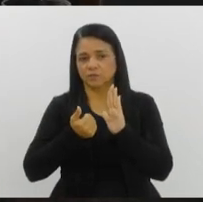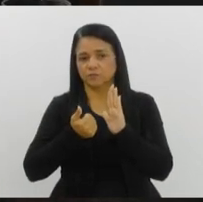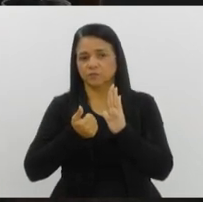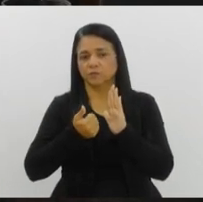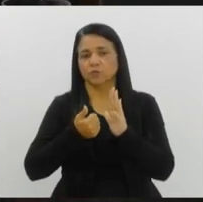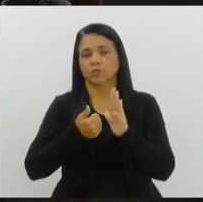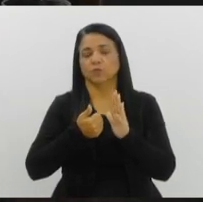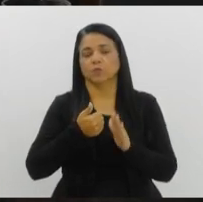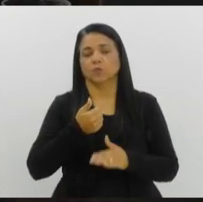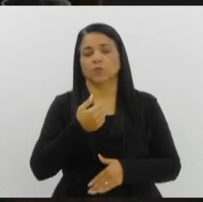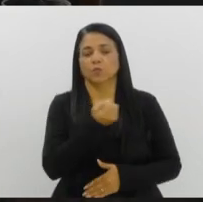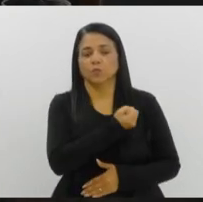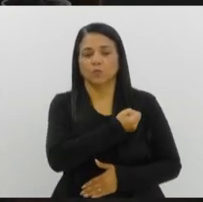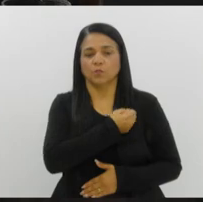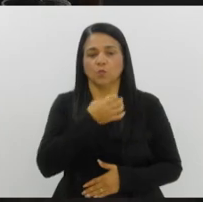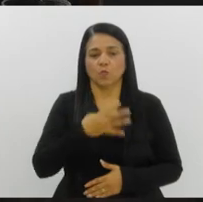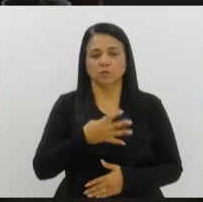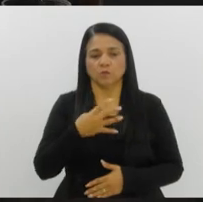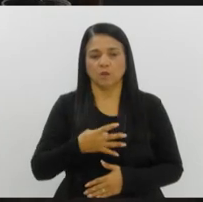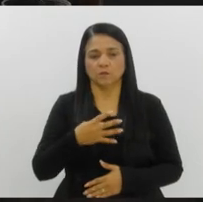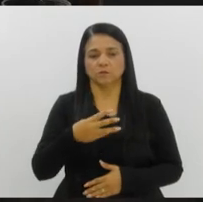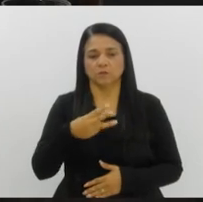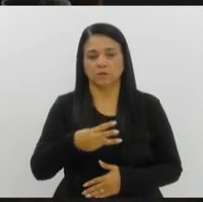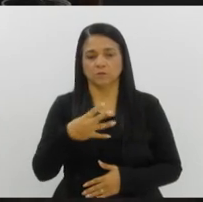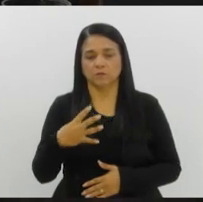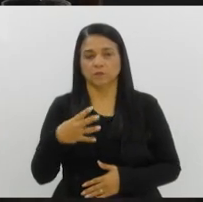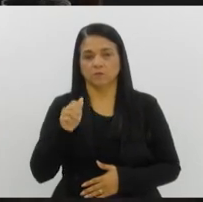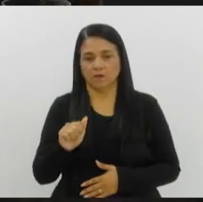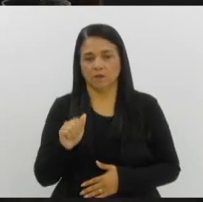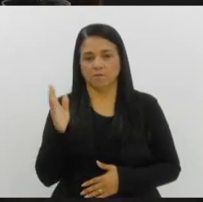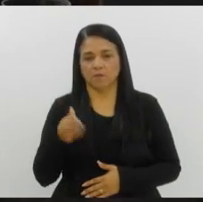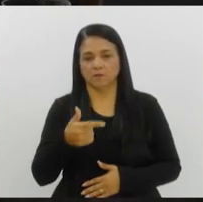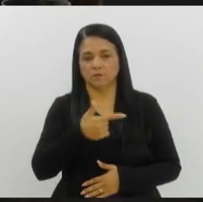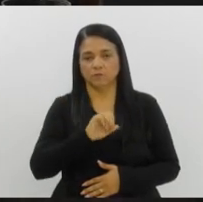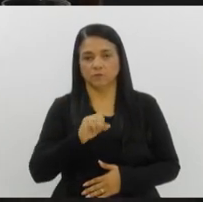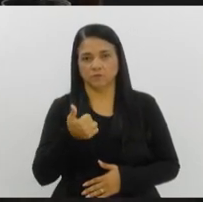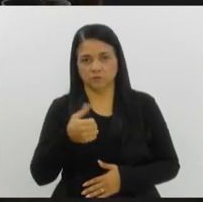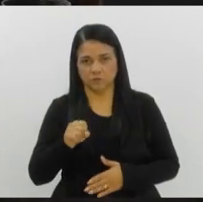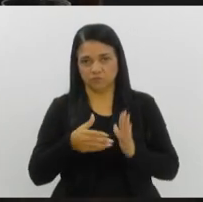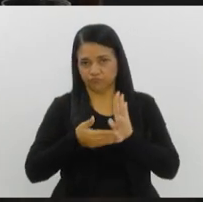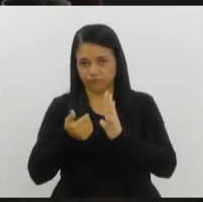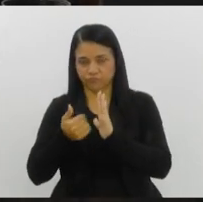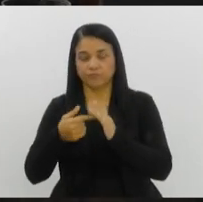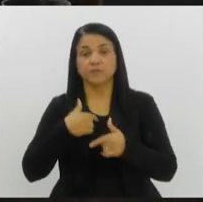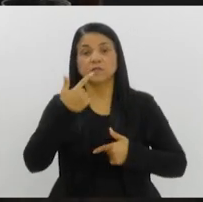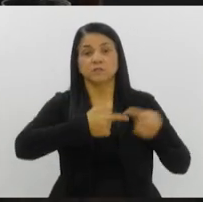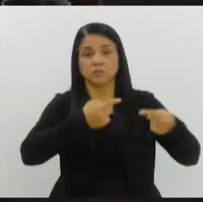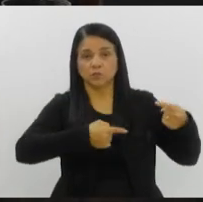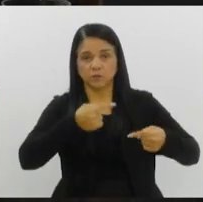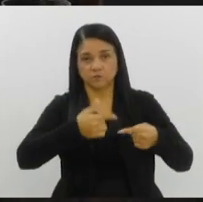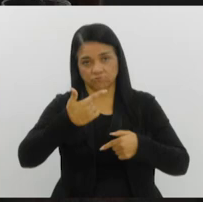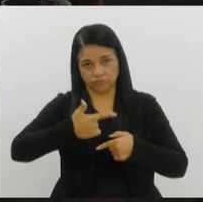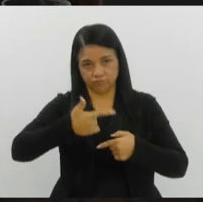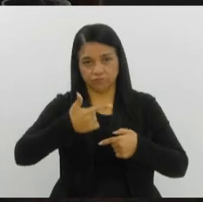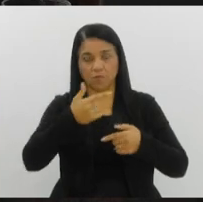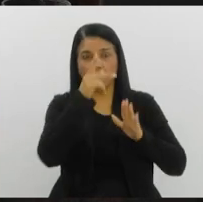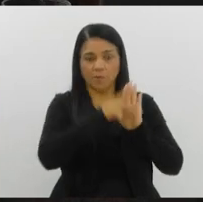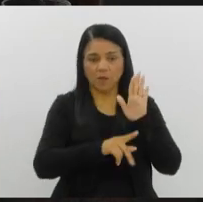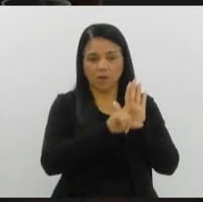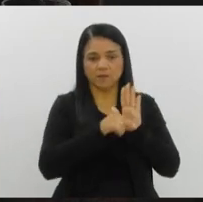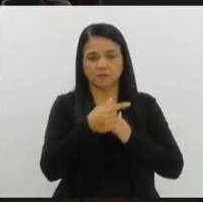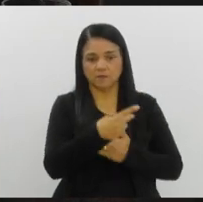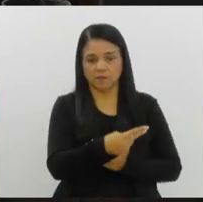número 4434-A de 18, retirado a pedido do autor. Anuncio em segunda discussão, redação do vencido, projeto de lei